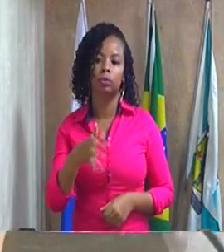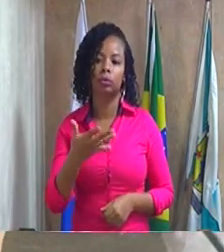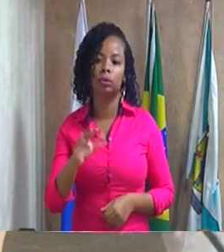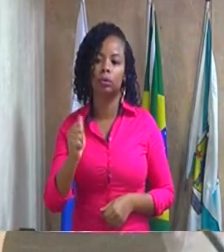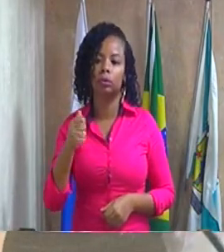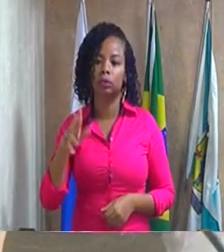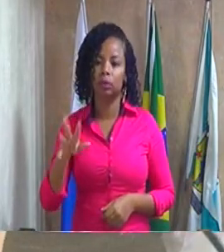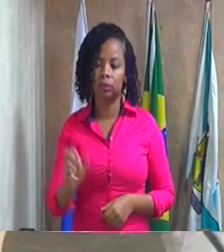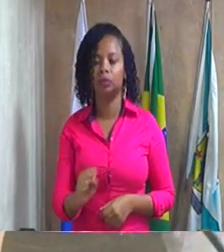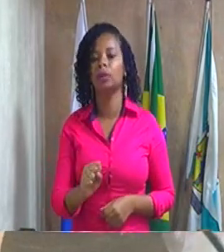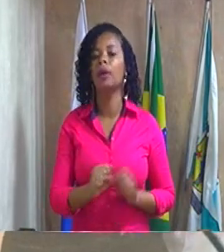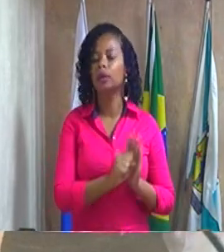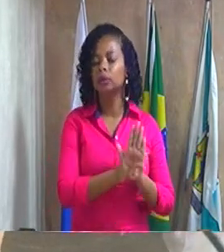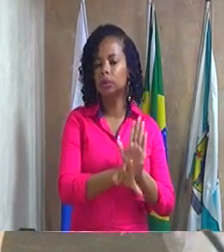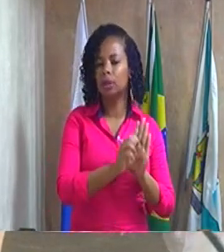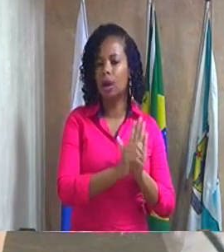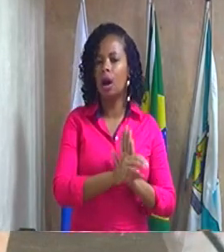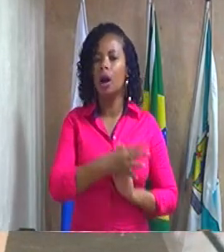Indicação número